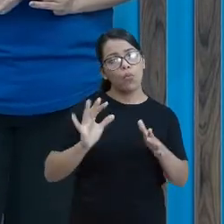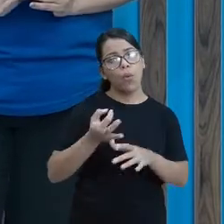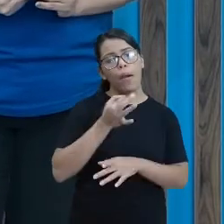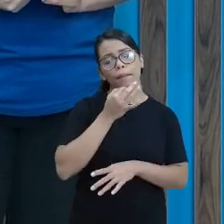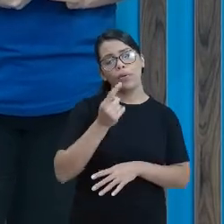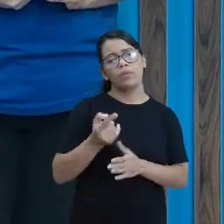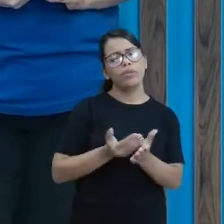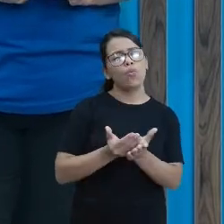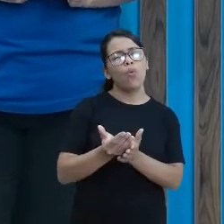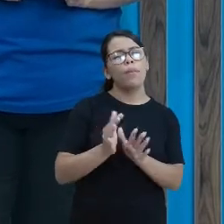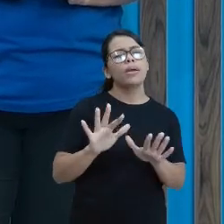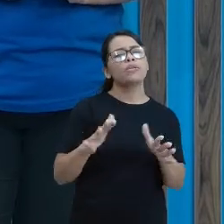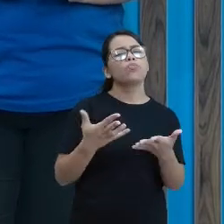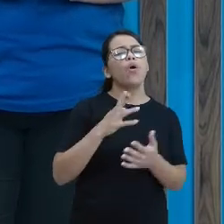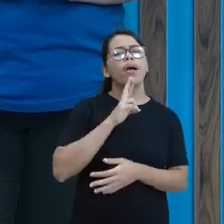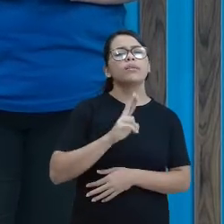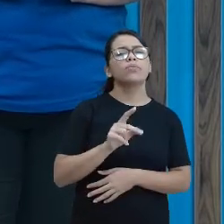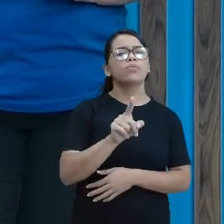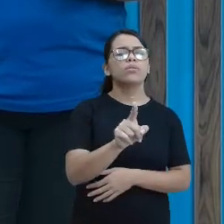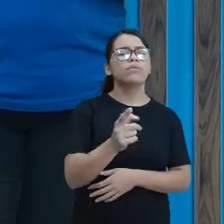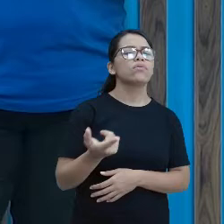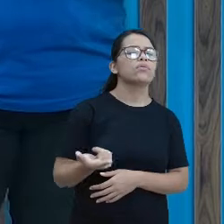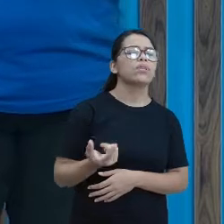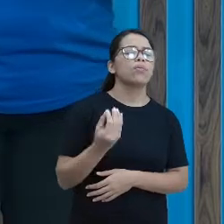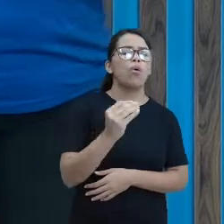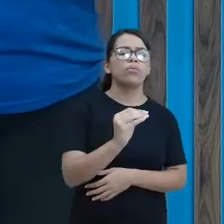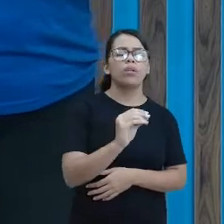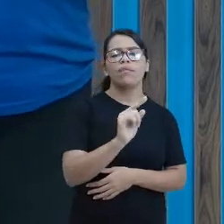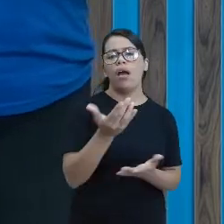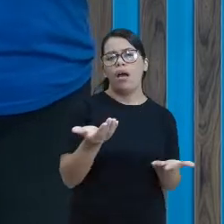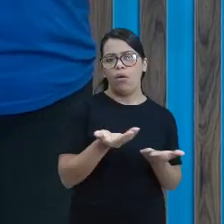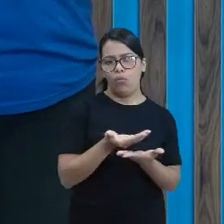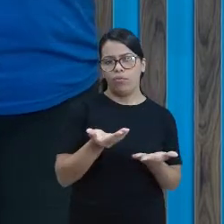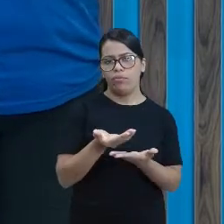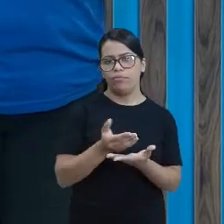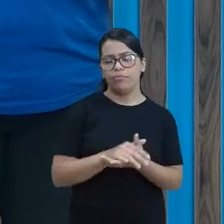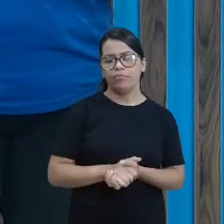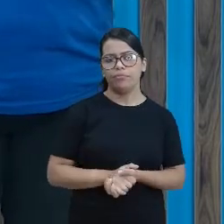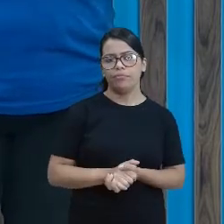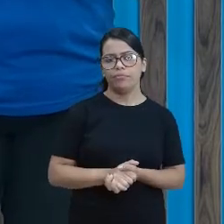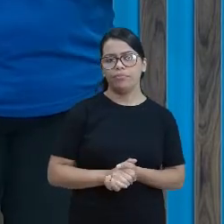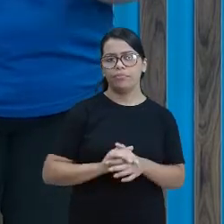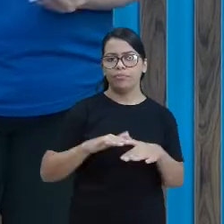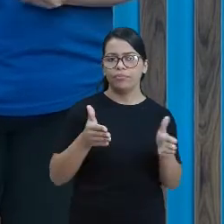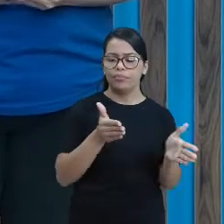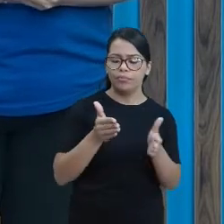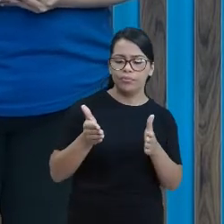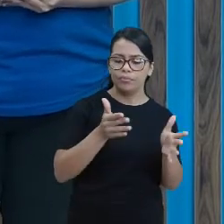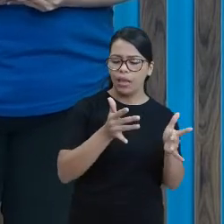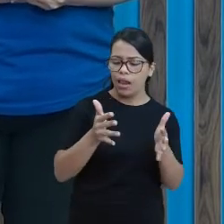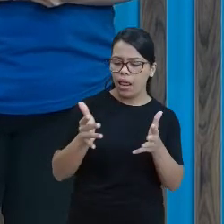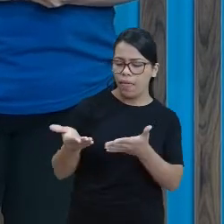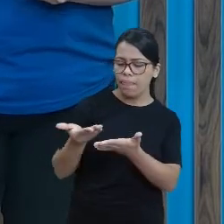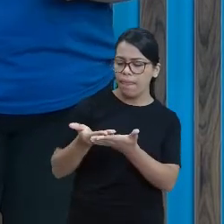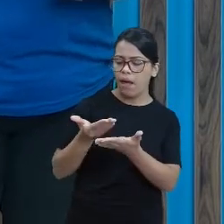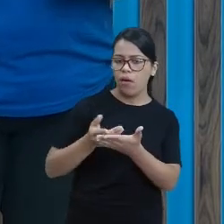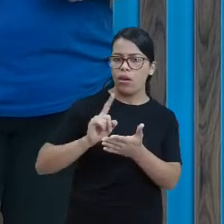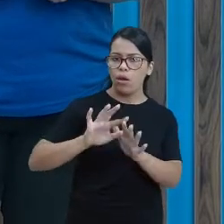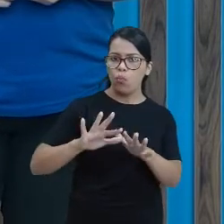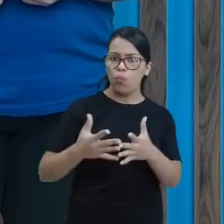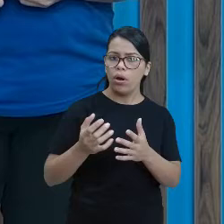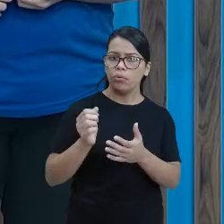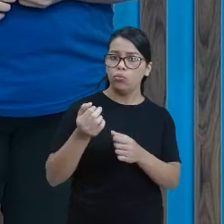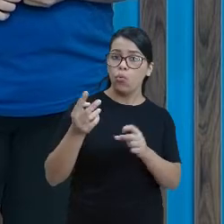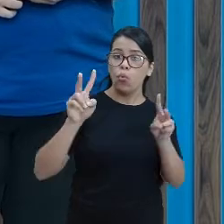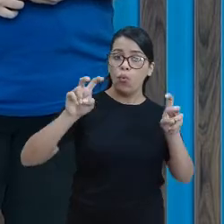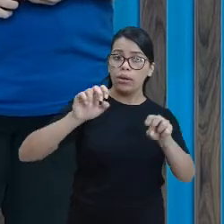a resposta que você daria para essa pergunta? E aí, durante a aula, quando a gente for esclarecendo mais esse assunto, será que você